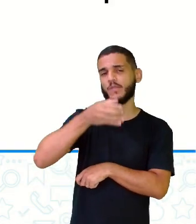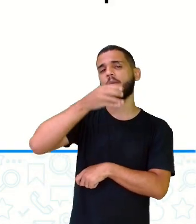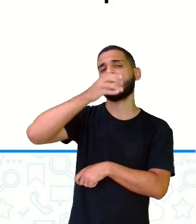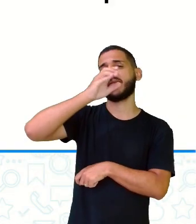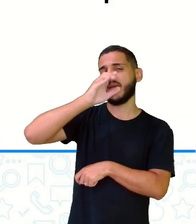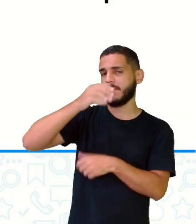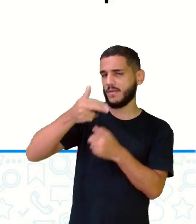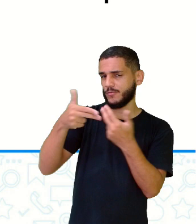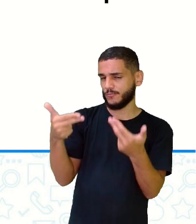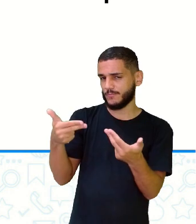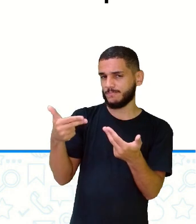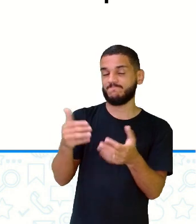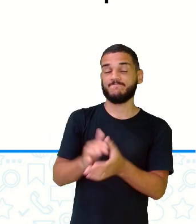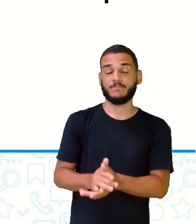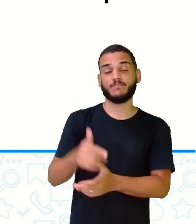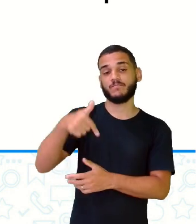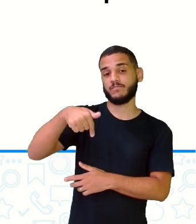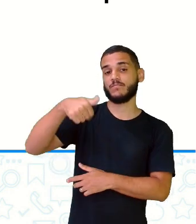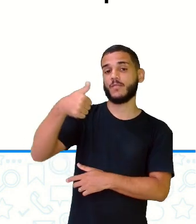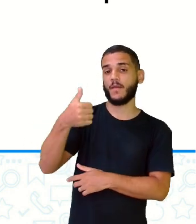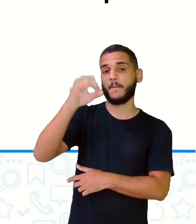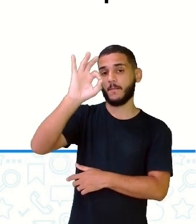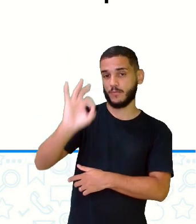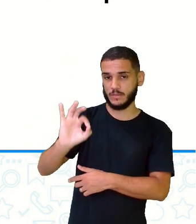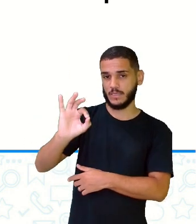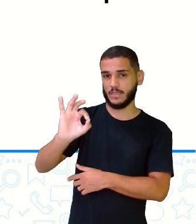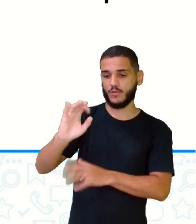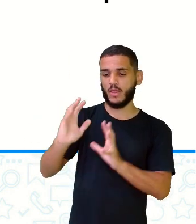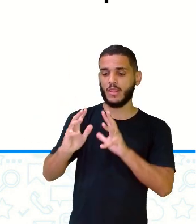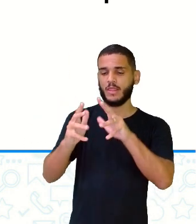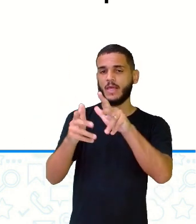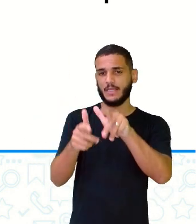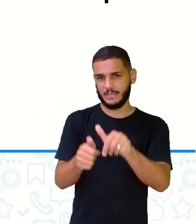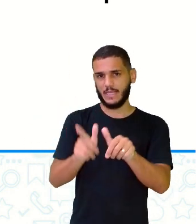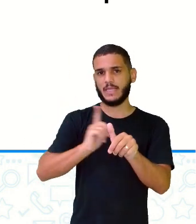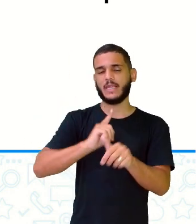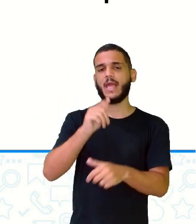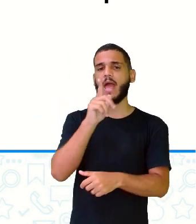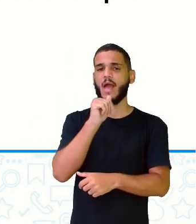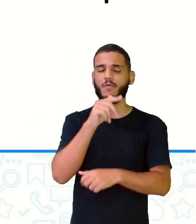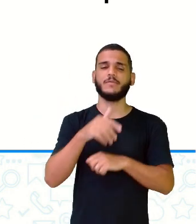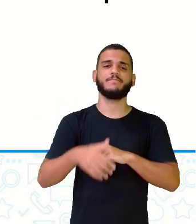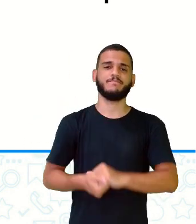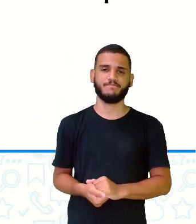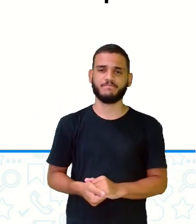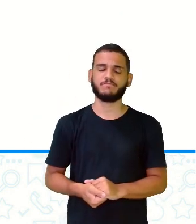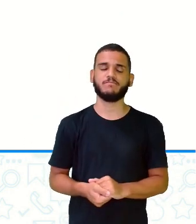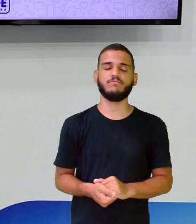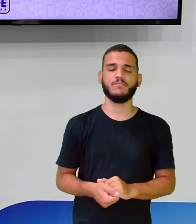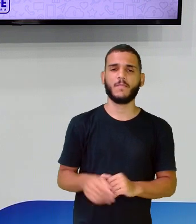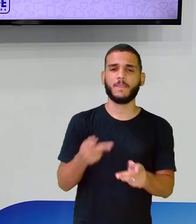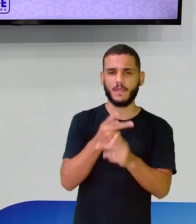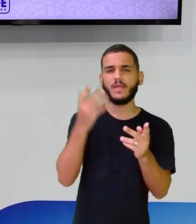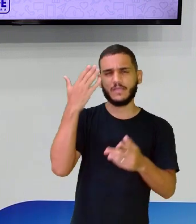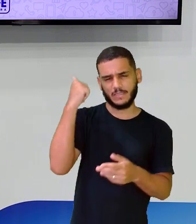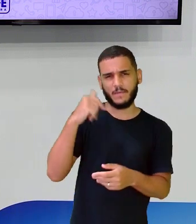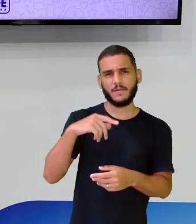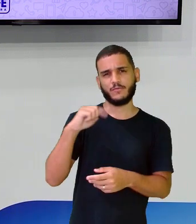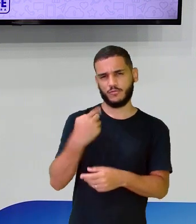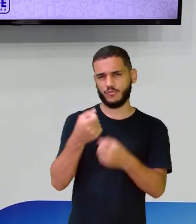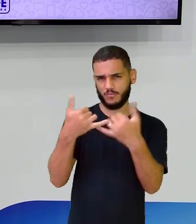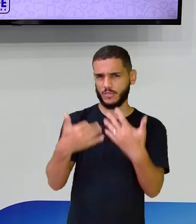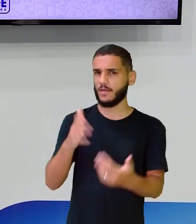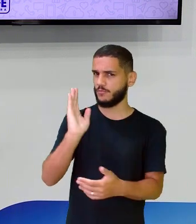só, 71% da superfície terrestre é coberta por água, não é verdade? Estão lembrados que a gente já falou